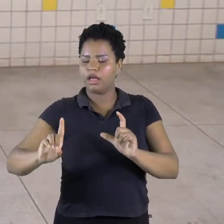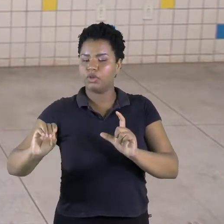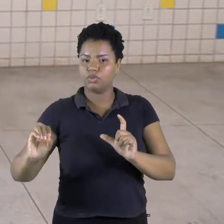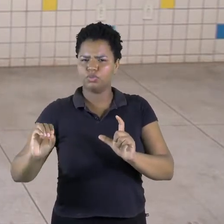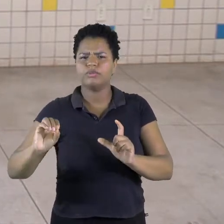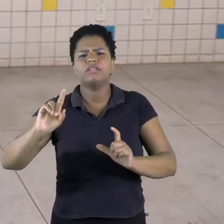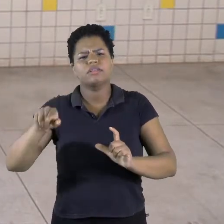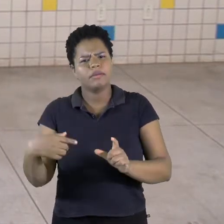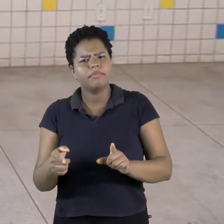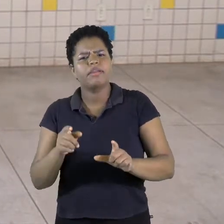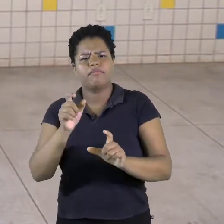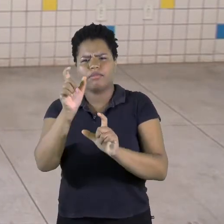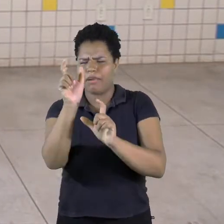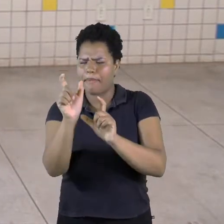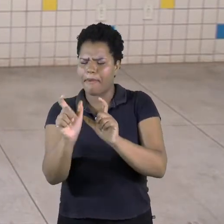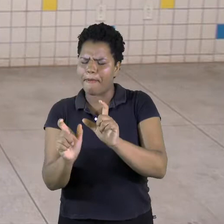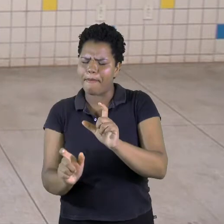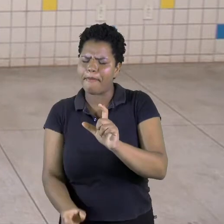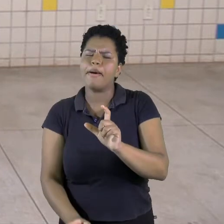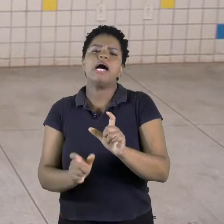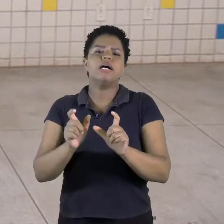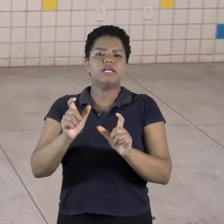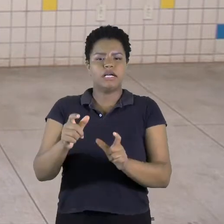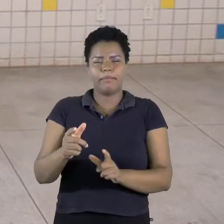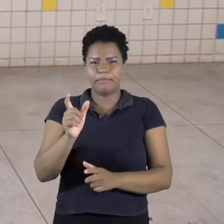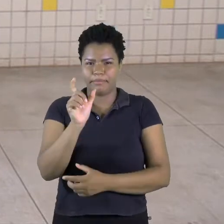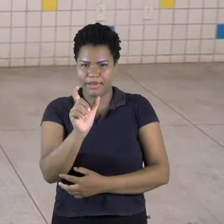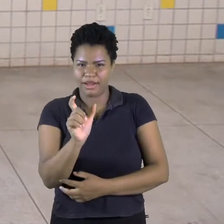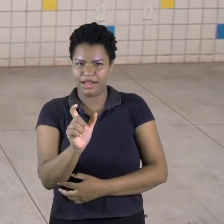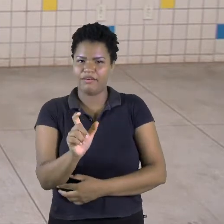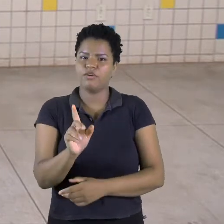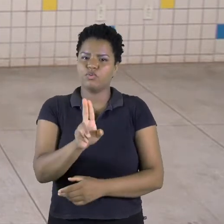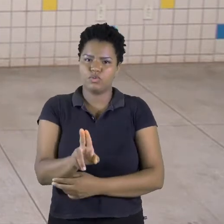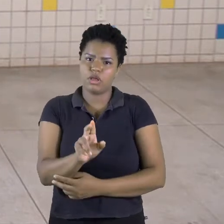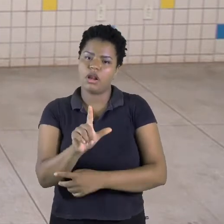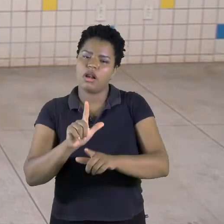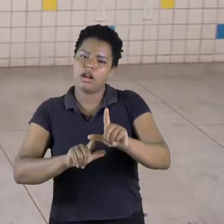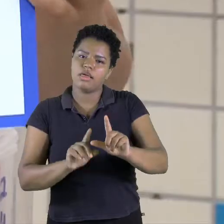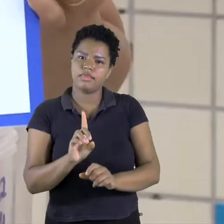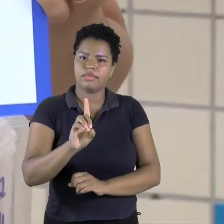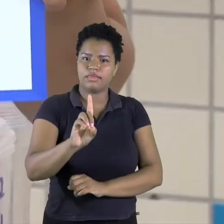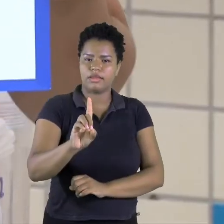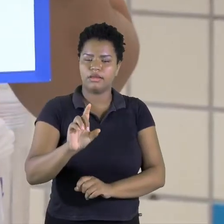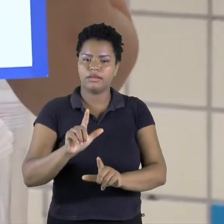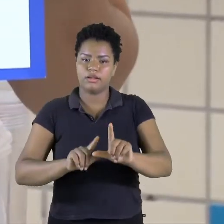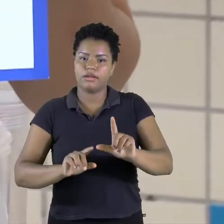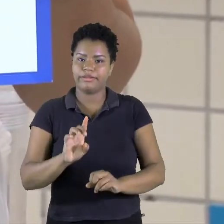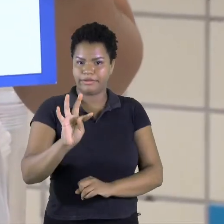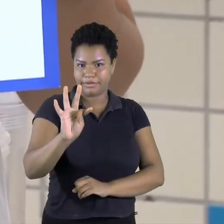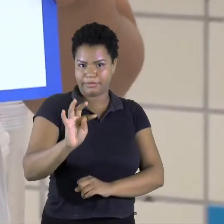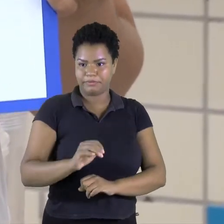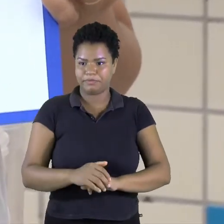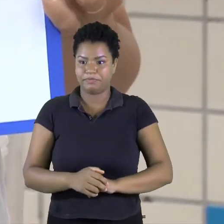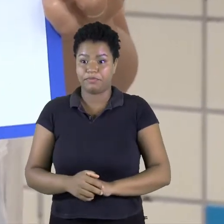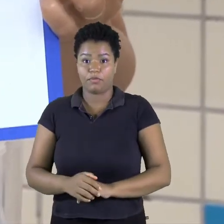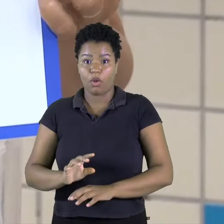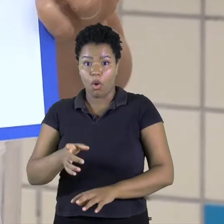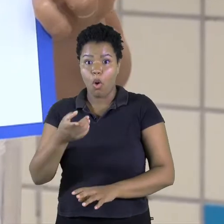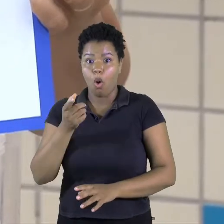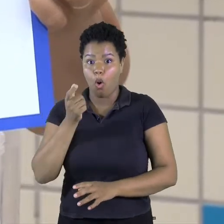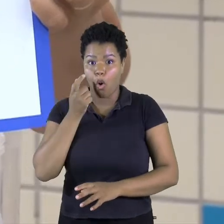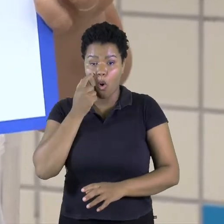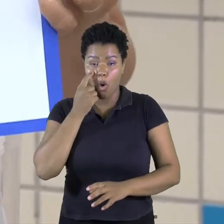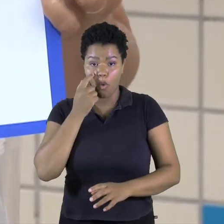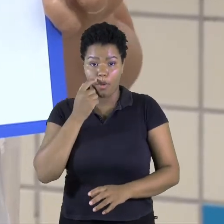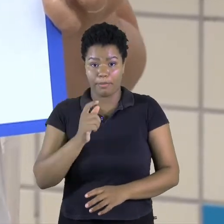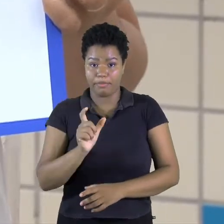trabalhando a letra T e D. Olha, por exemplo, que desenho é esse? É uma telha. A telha começa com T